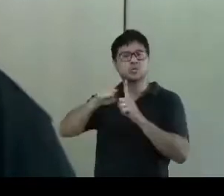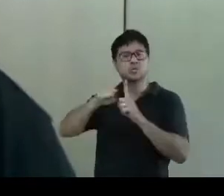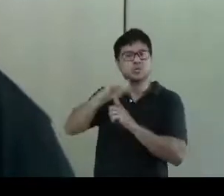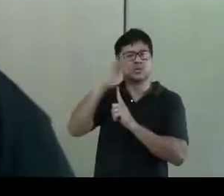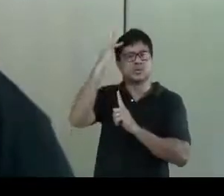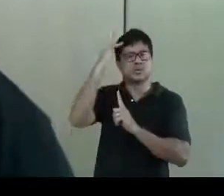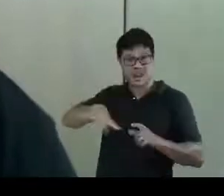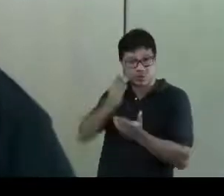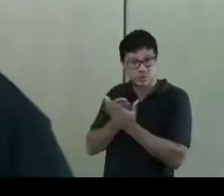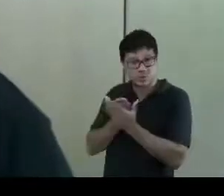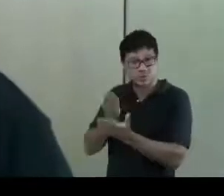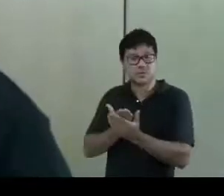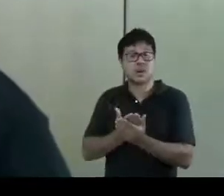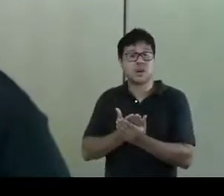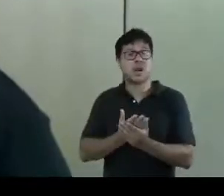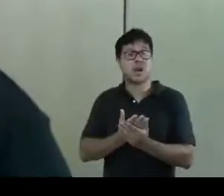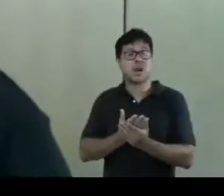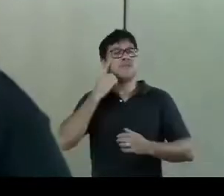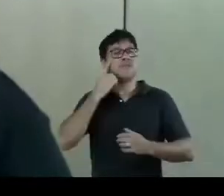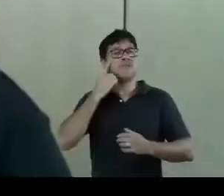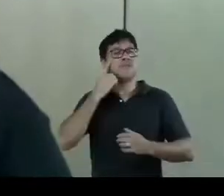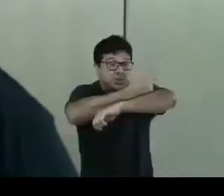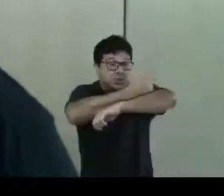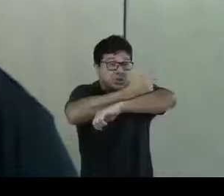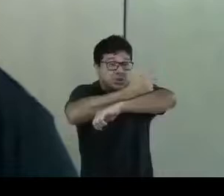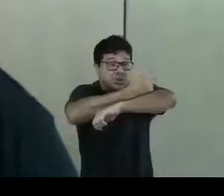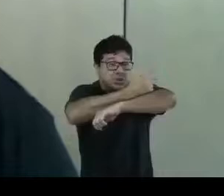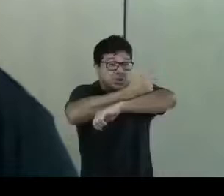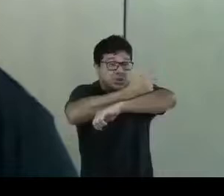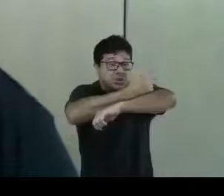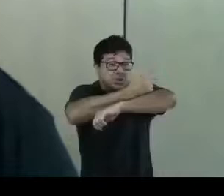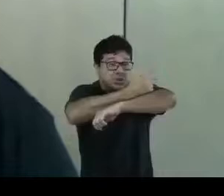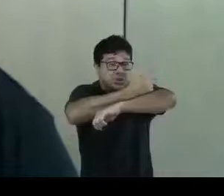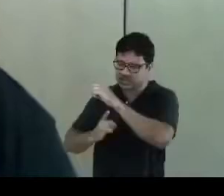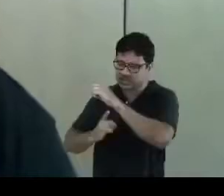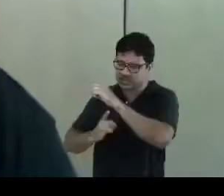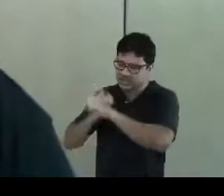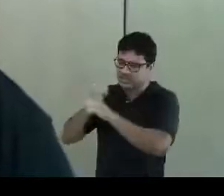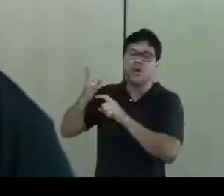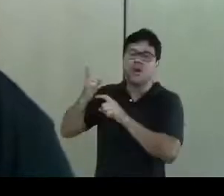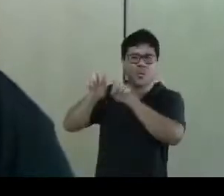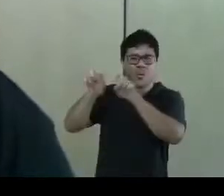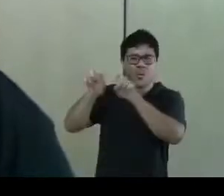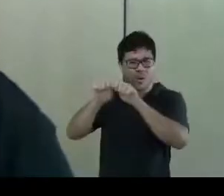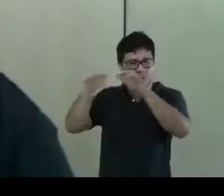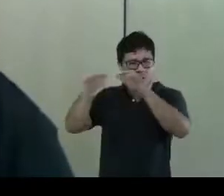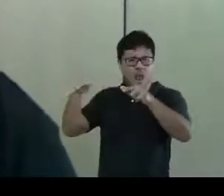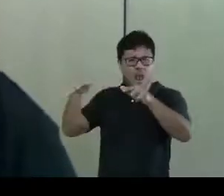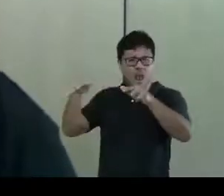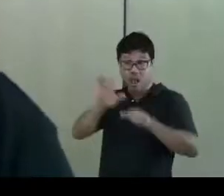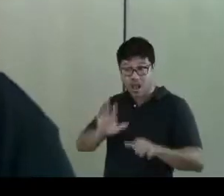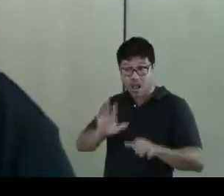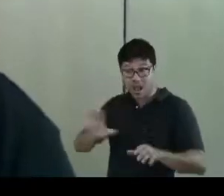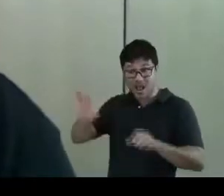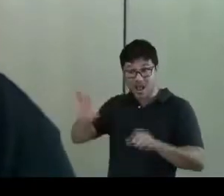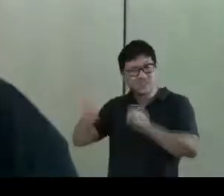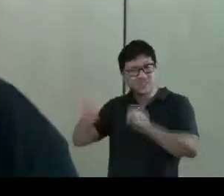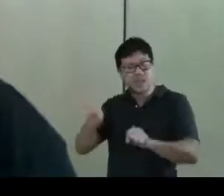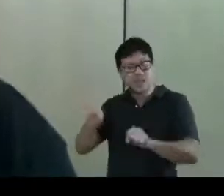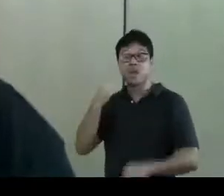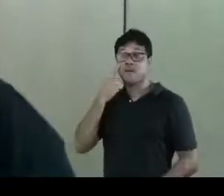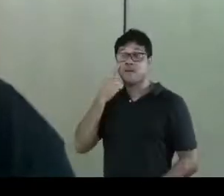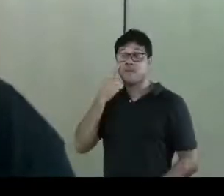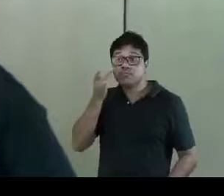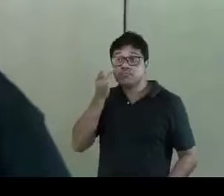desafio epistemológico de encarar esse digital, digamos, essa dimensão, essa